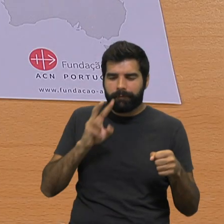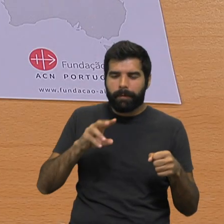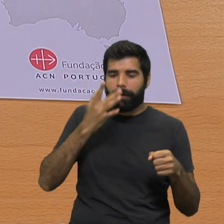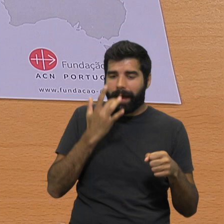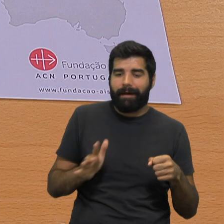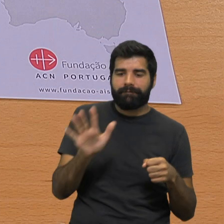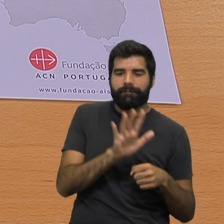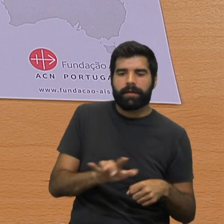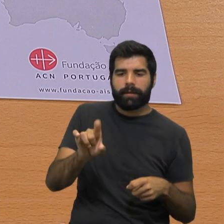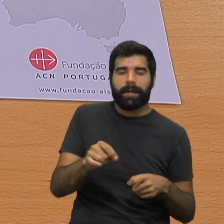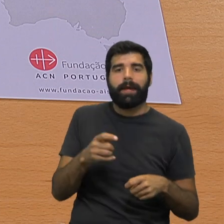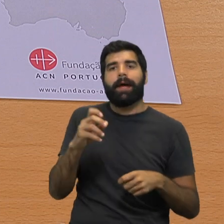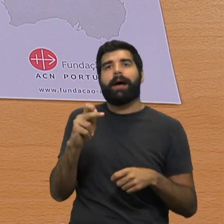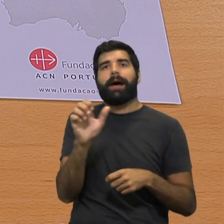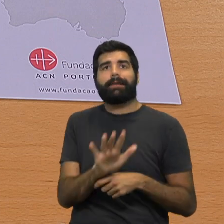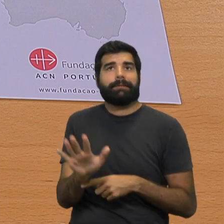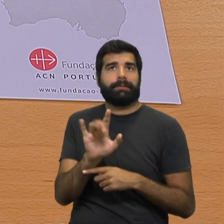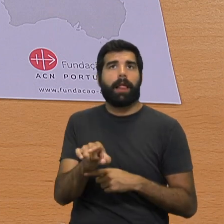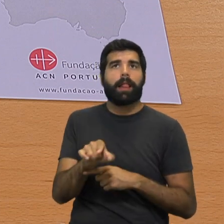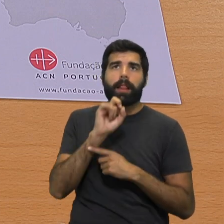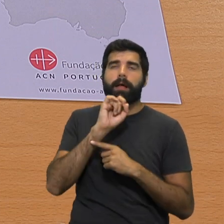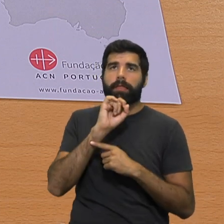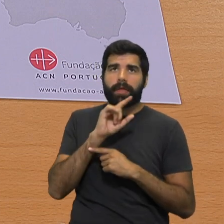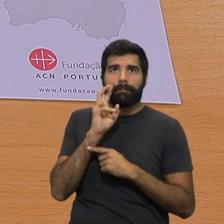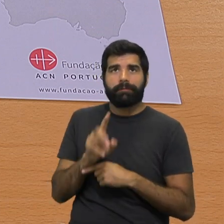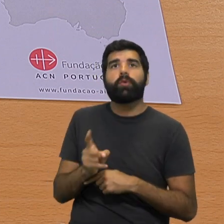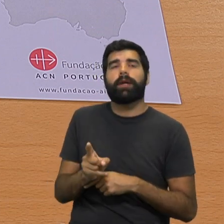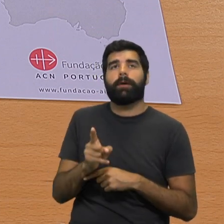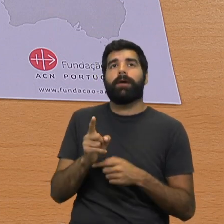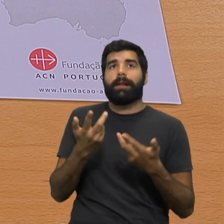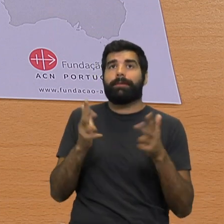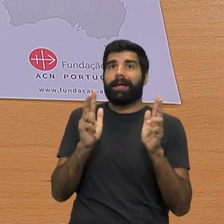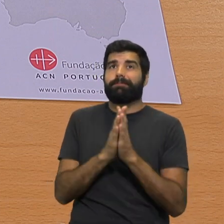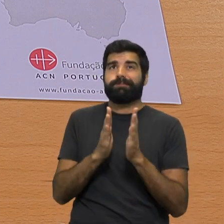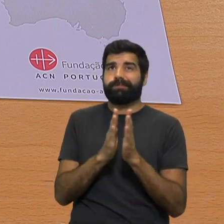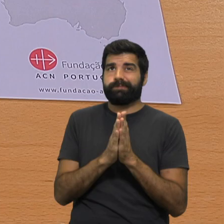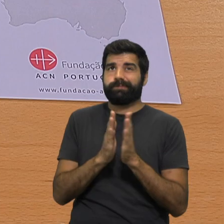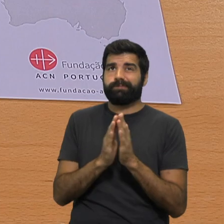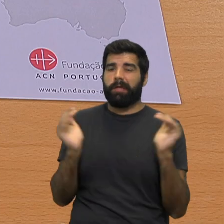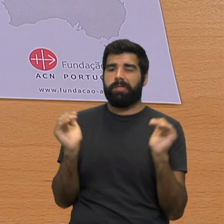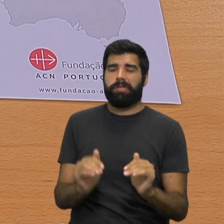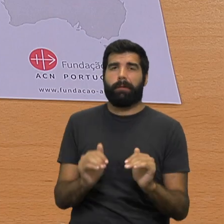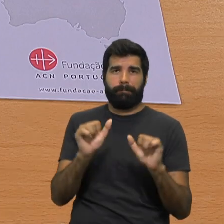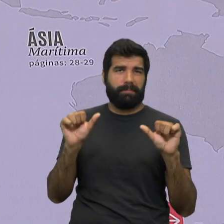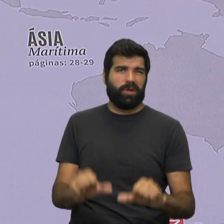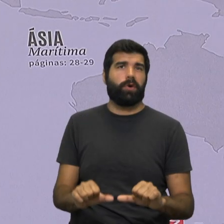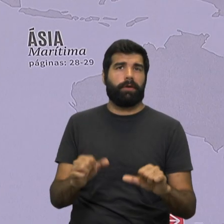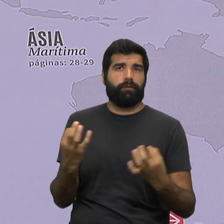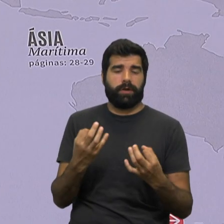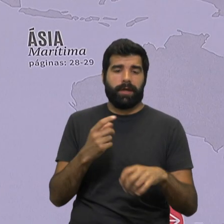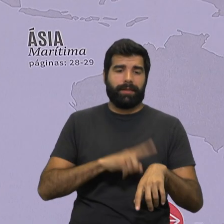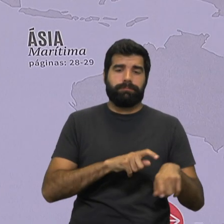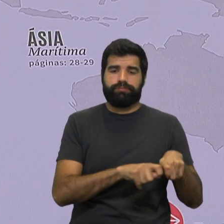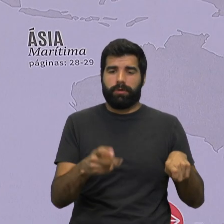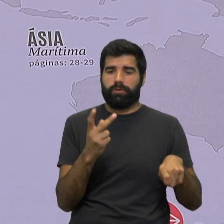África e olhamos para a Ásia, onde de facto esta questão da liberdade religiosa teve uma deterioração ao longo destes 2 anos que